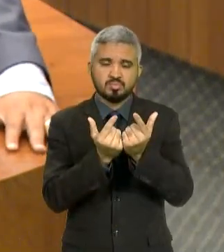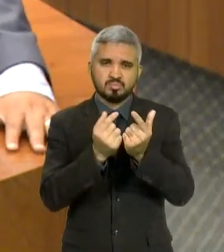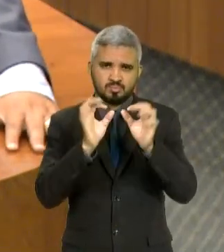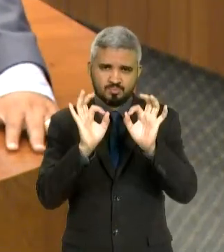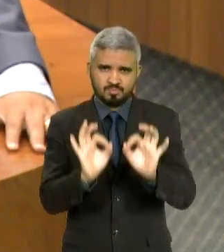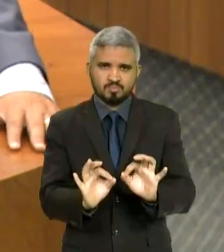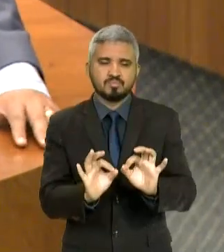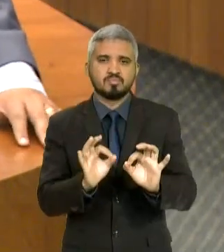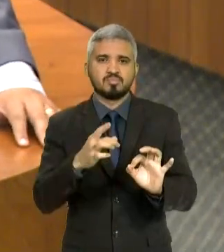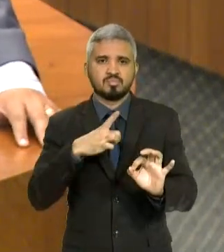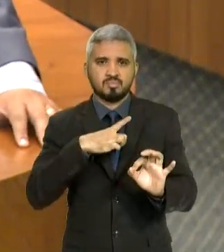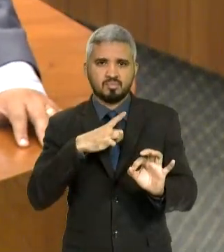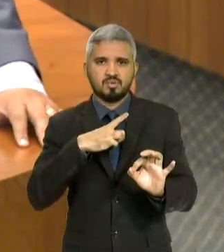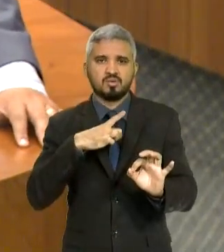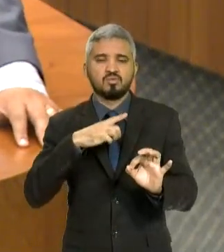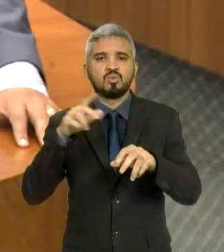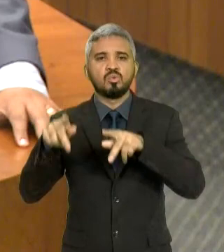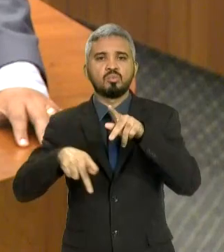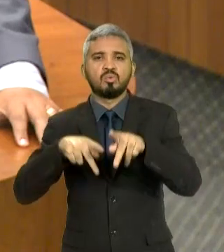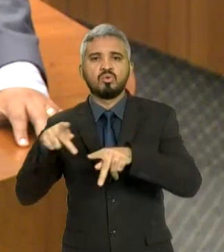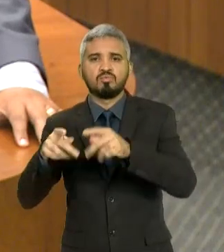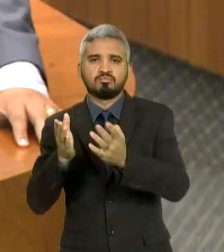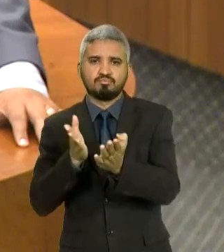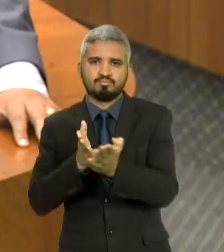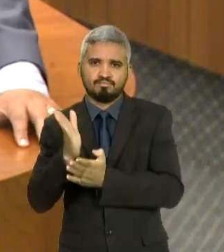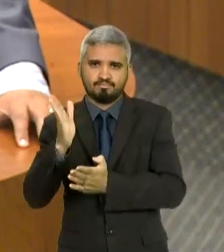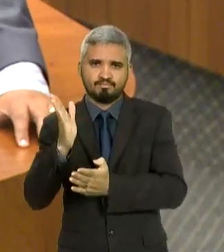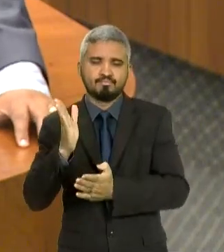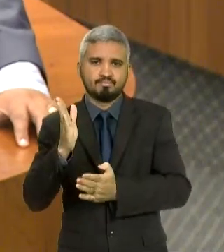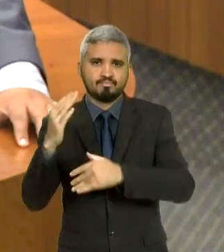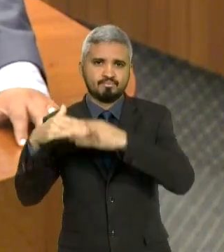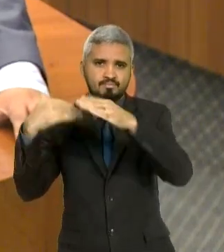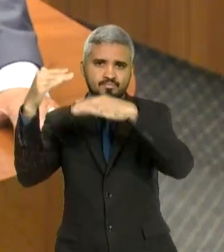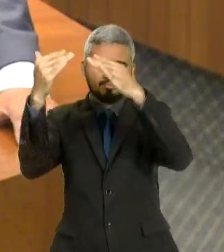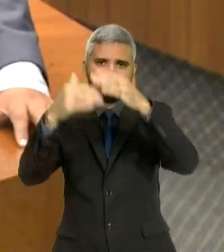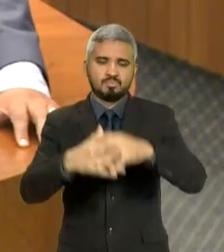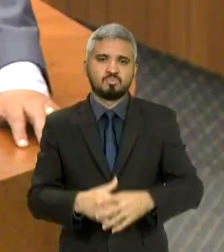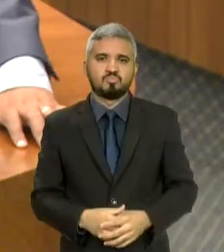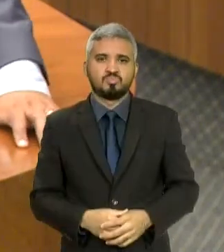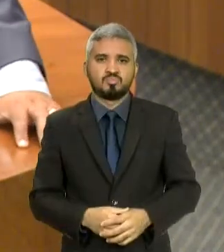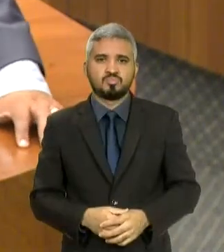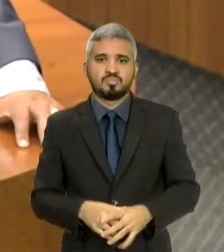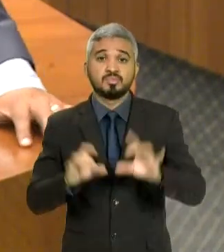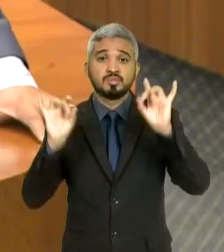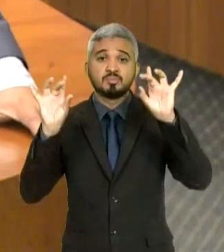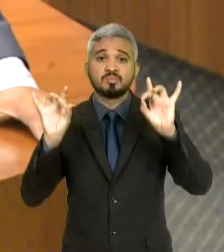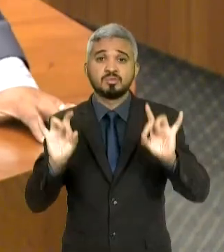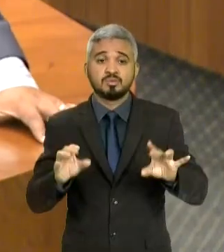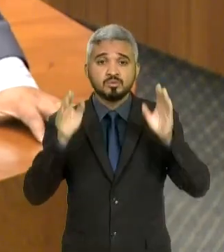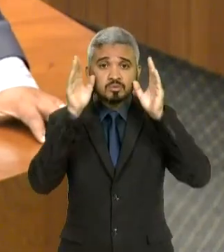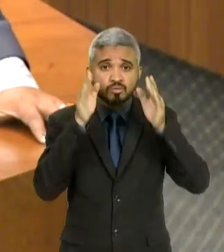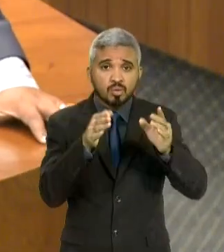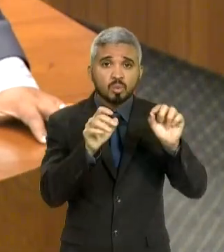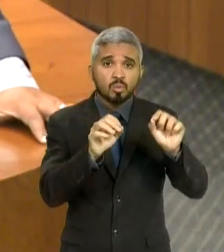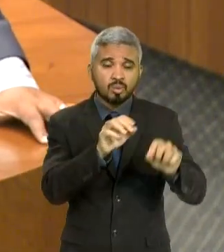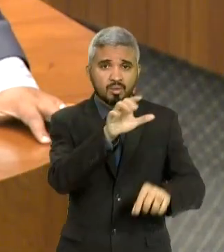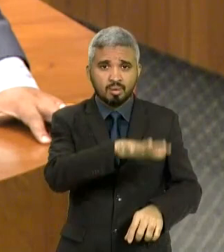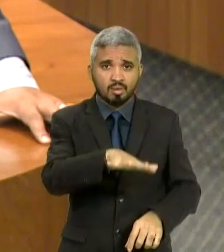povo. De modo muito especial para a minha região tocantina, para a nossa Imperatriz,